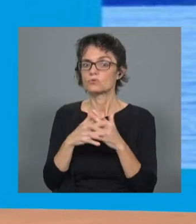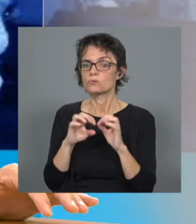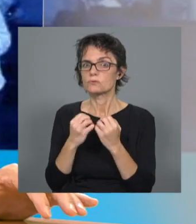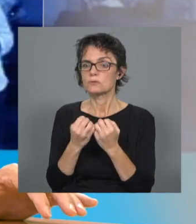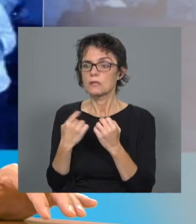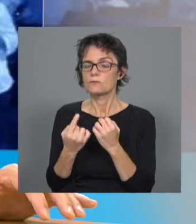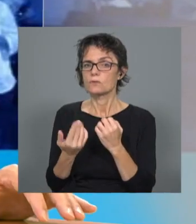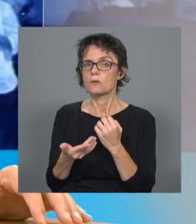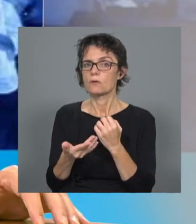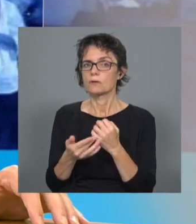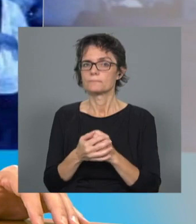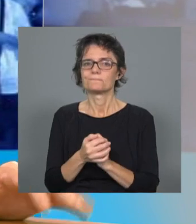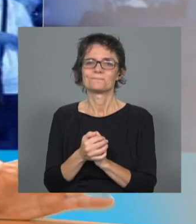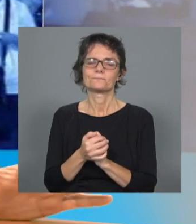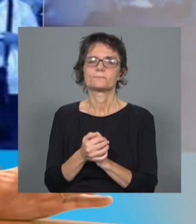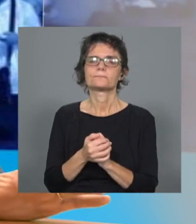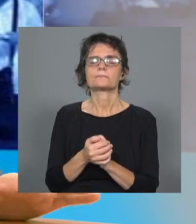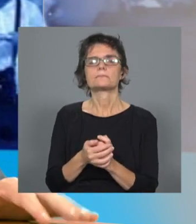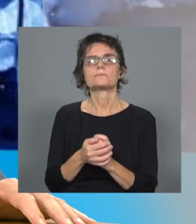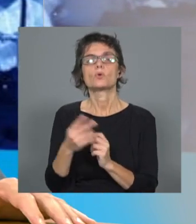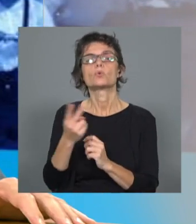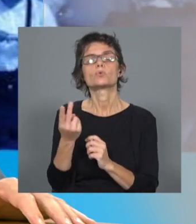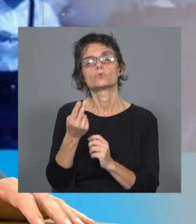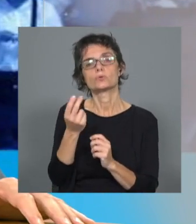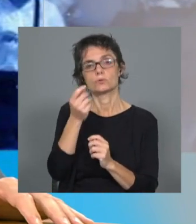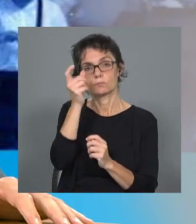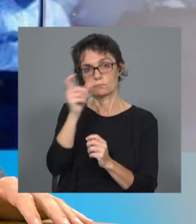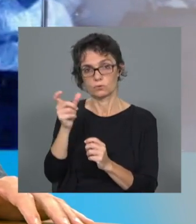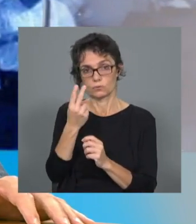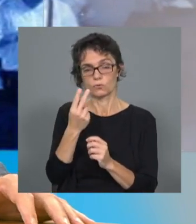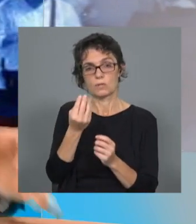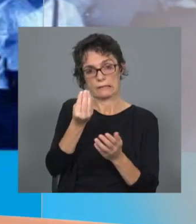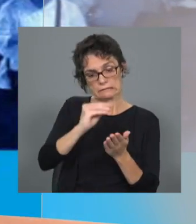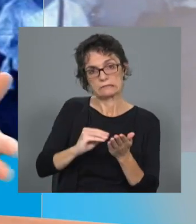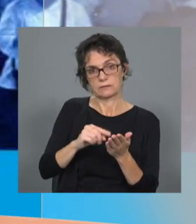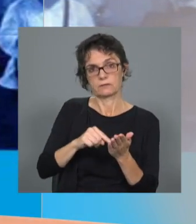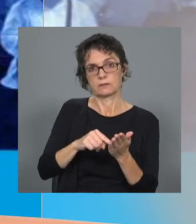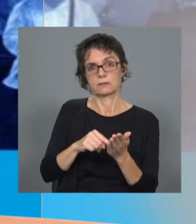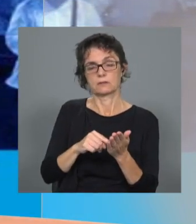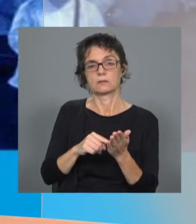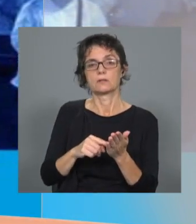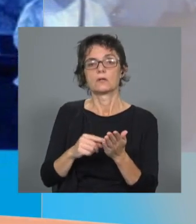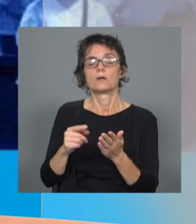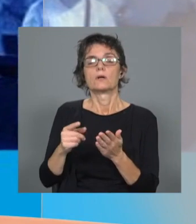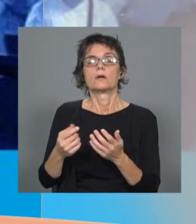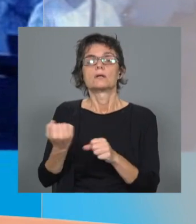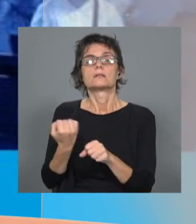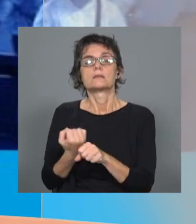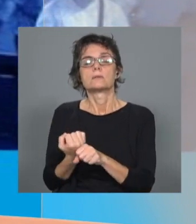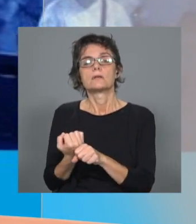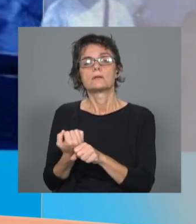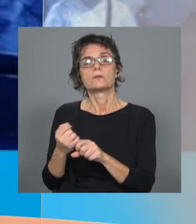padre Aires Gameiro e a Margarida Cordo, os dois autores, enfim, trabalham com os Irmãos de São João de Deus, não é?